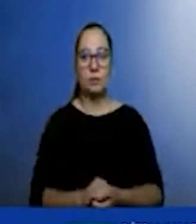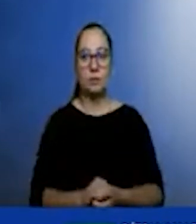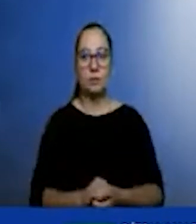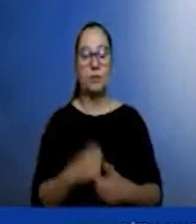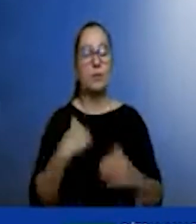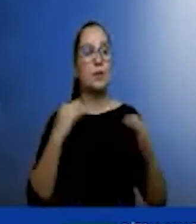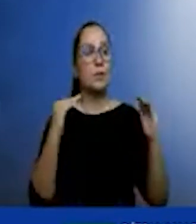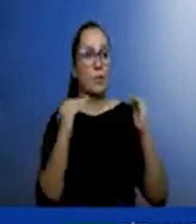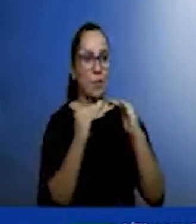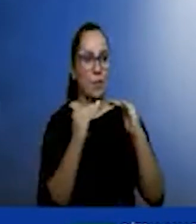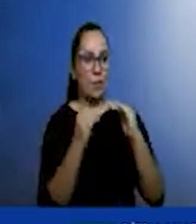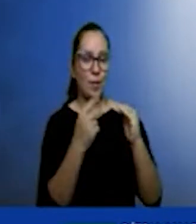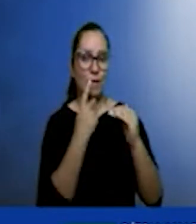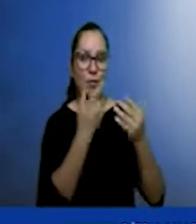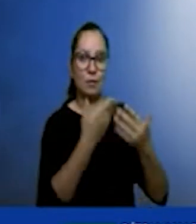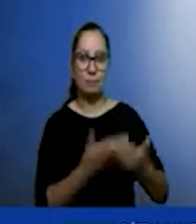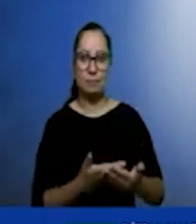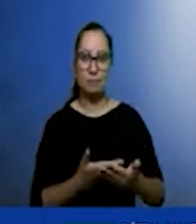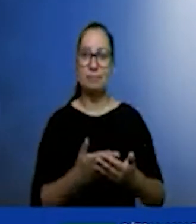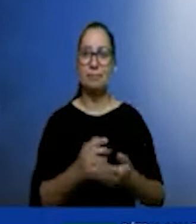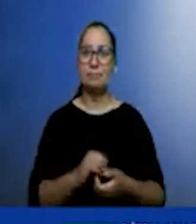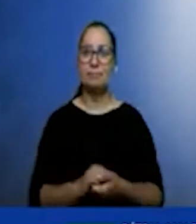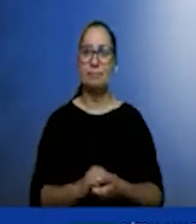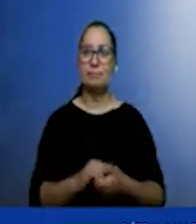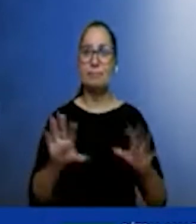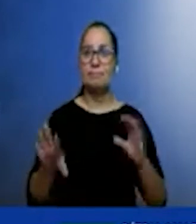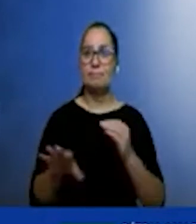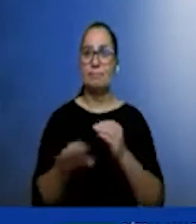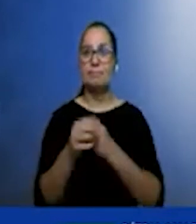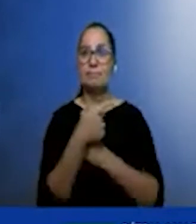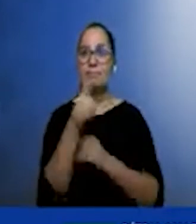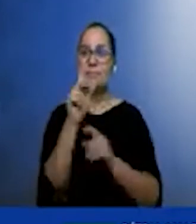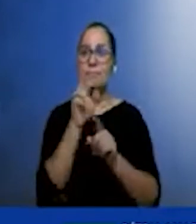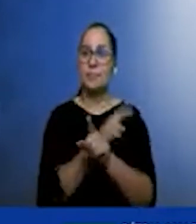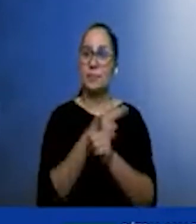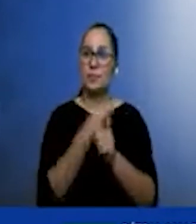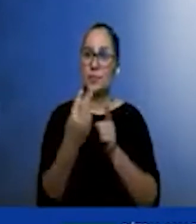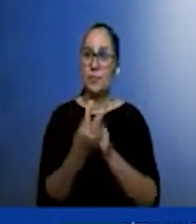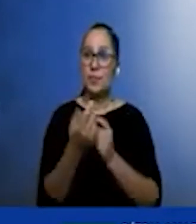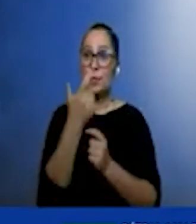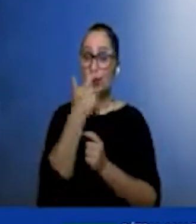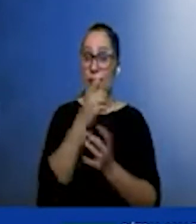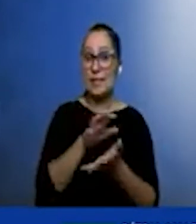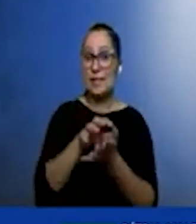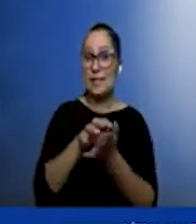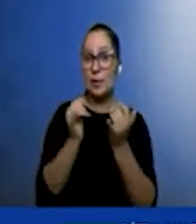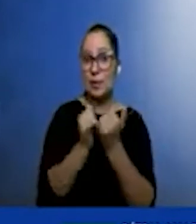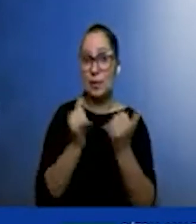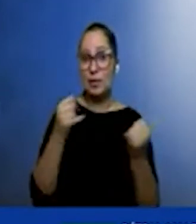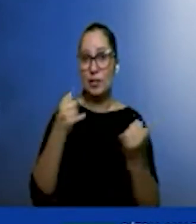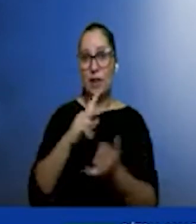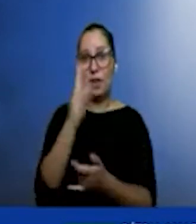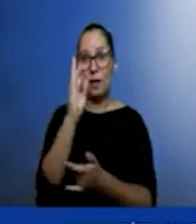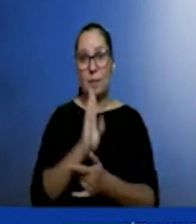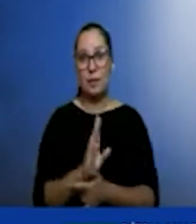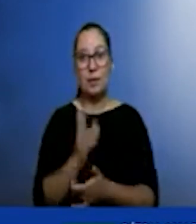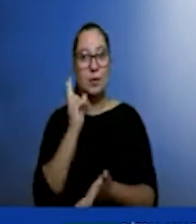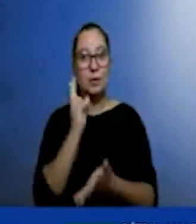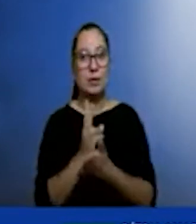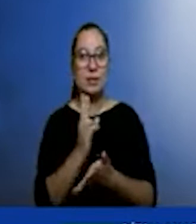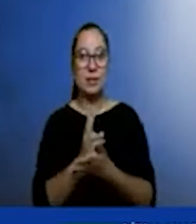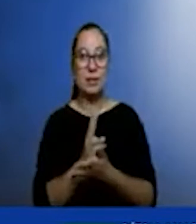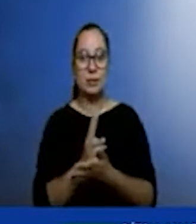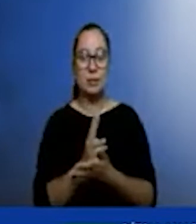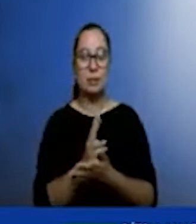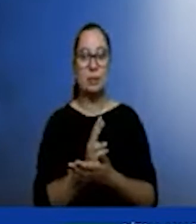colocou, tentando então agregar uma outra perspectiva. Eu acho que o setor de energia no Brasil, ele sempre, e outros setores também, acho